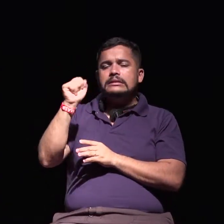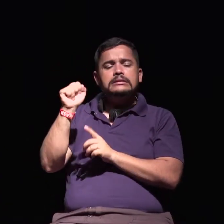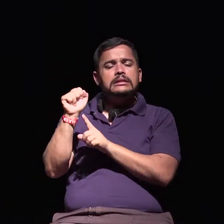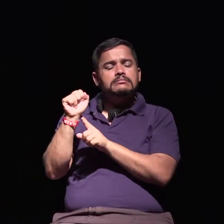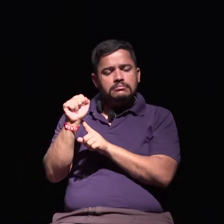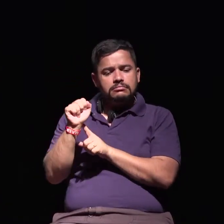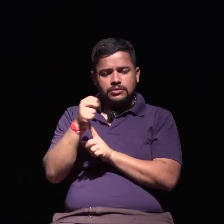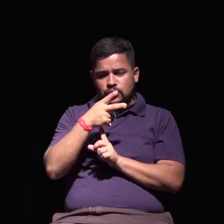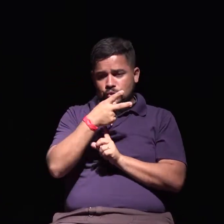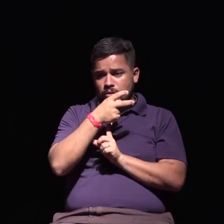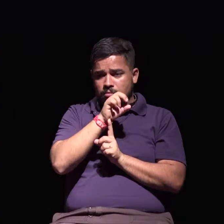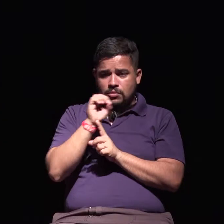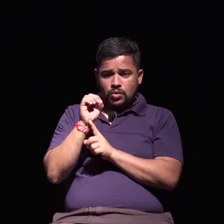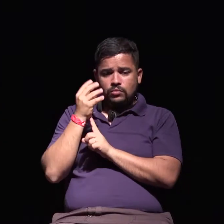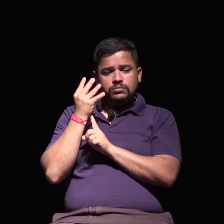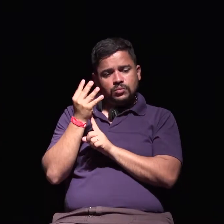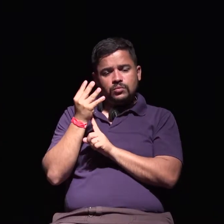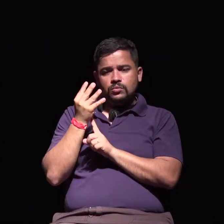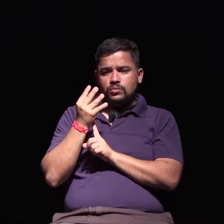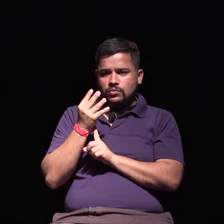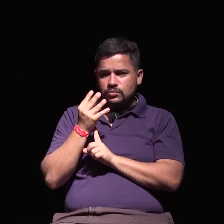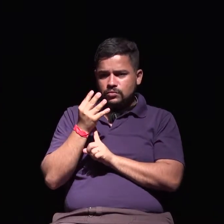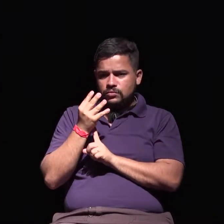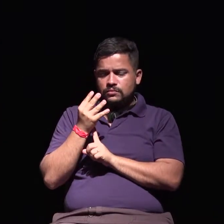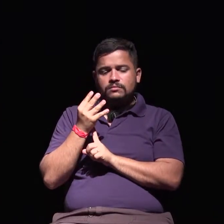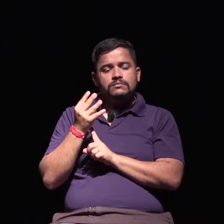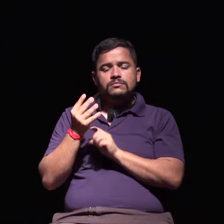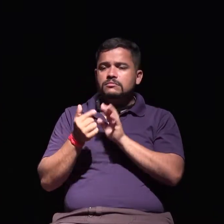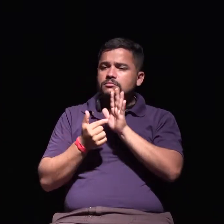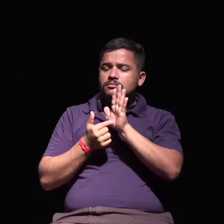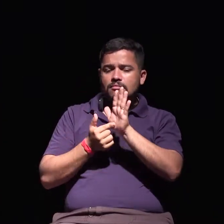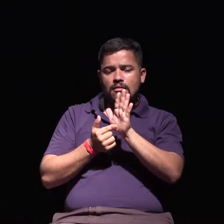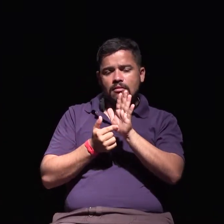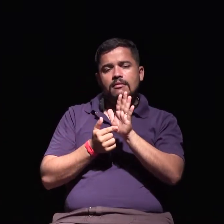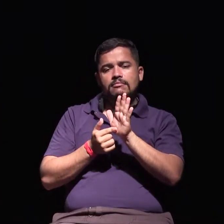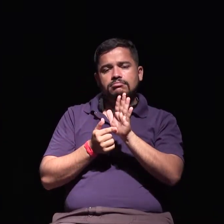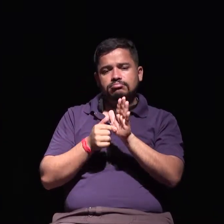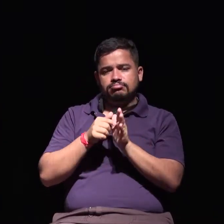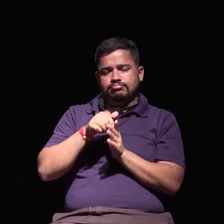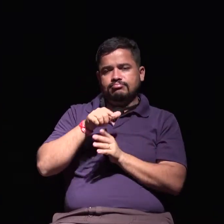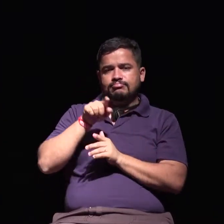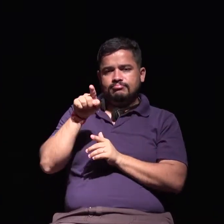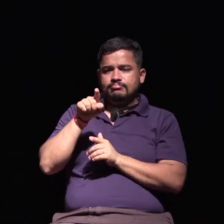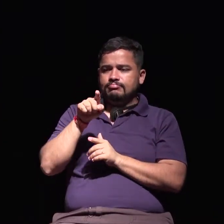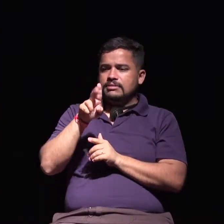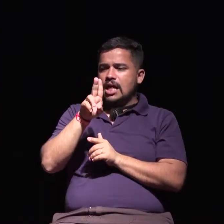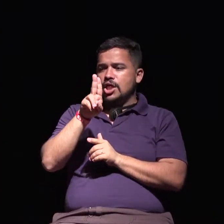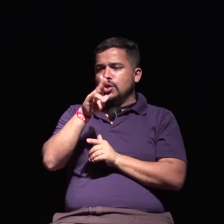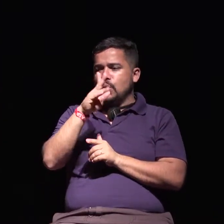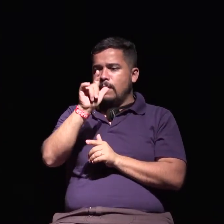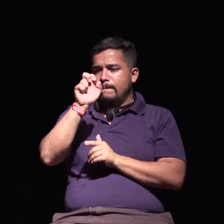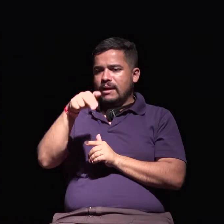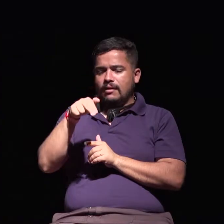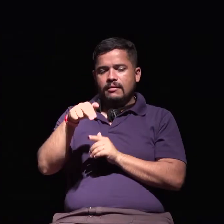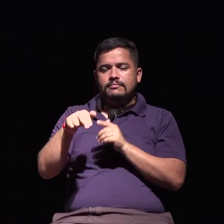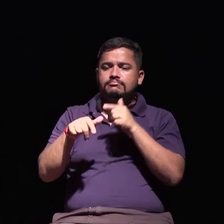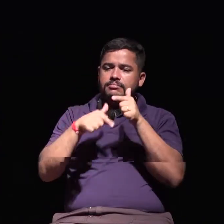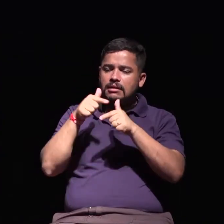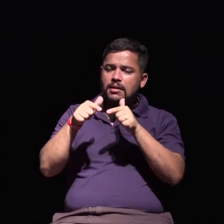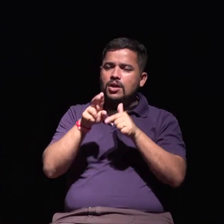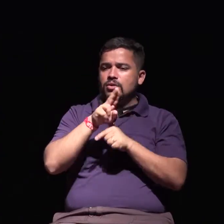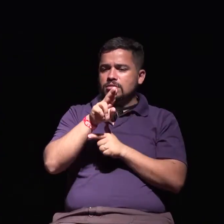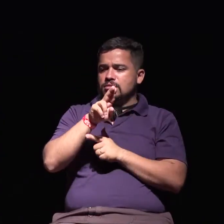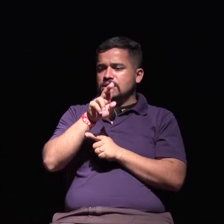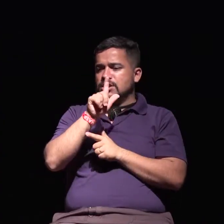Em 2004, o coreógrafo Jerome Bell foi apresentado num festival em Dublin um de seus trabalhos intitulado também